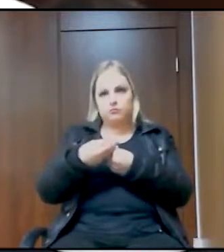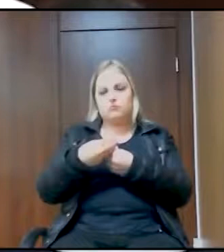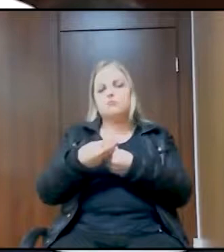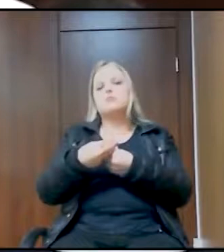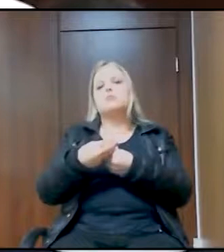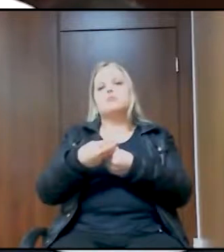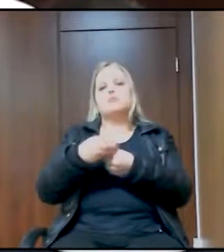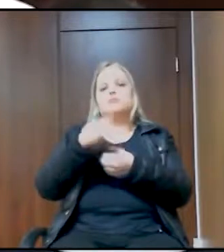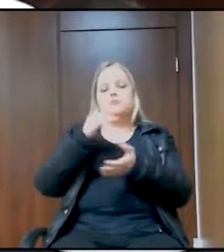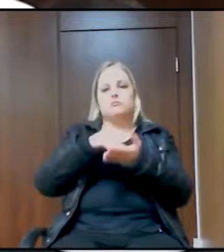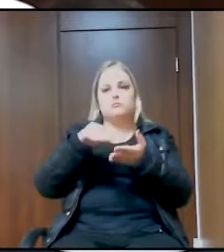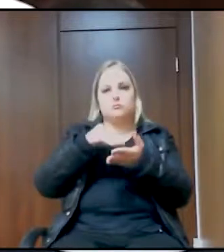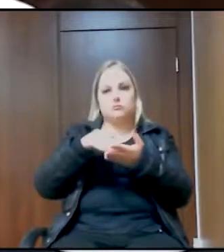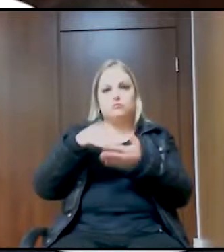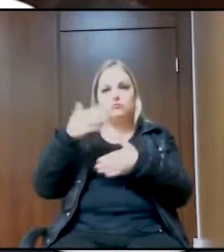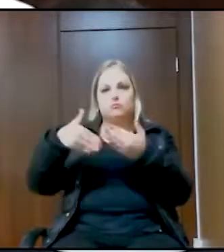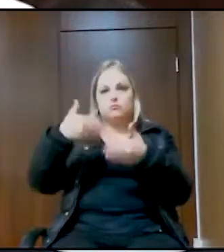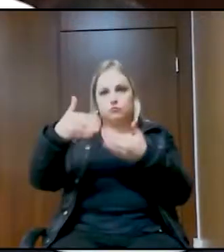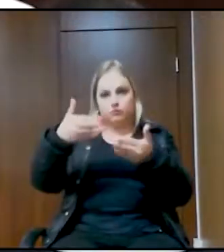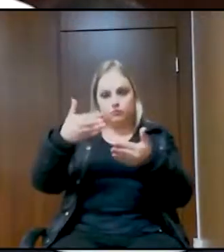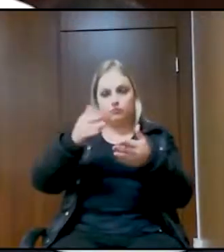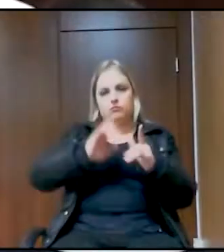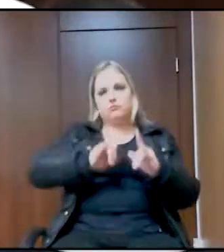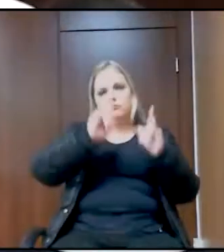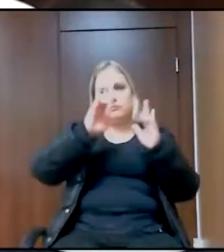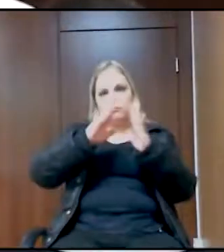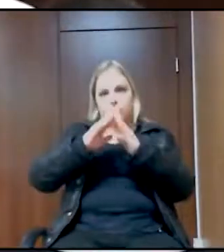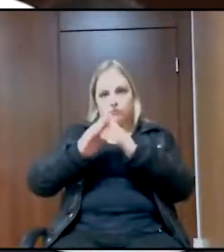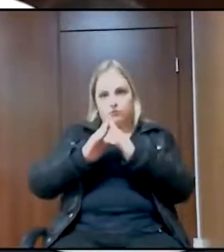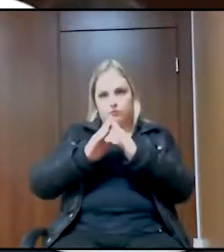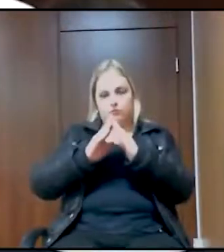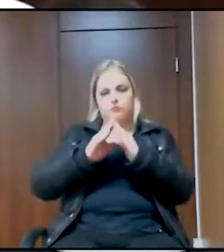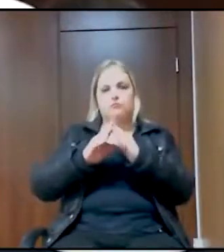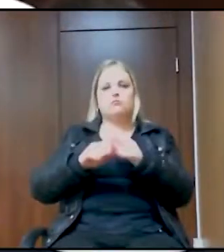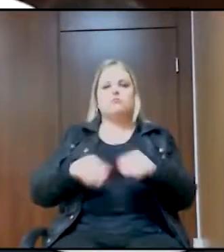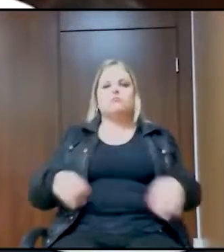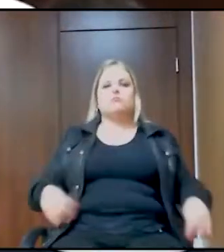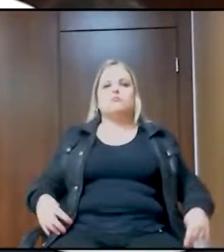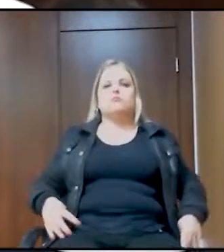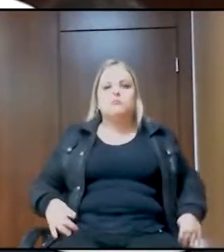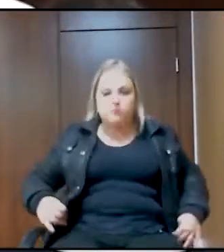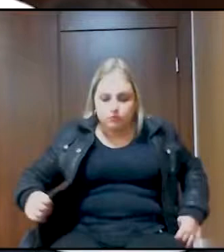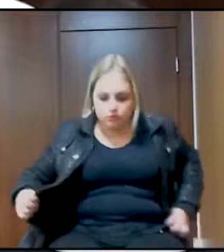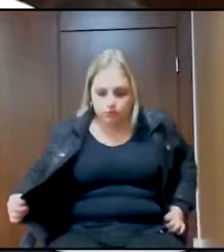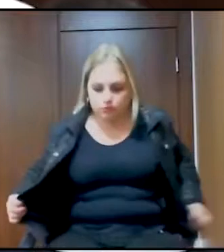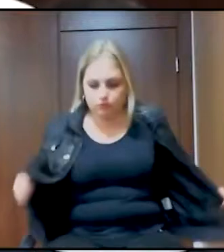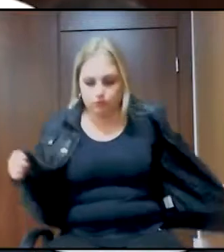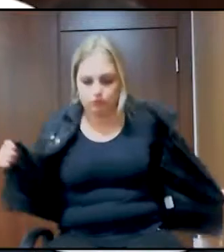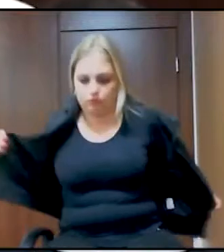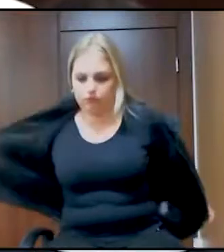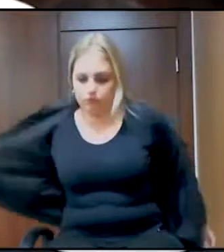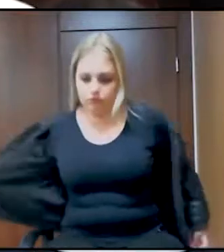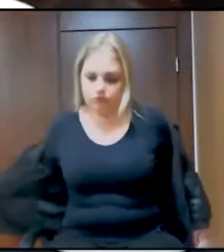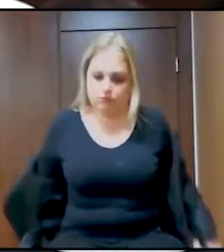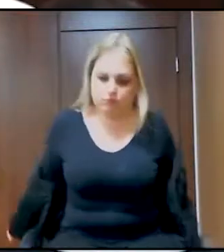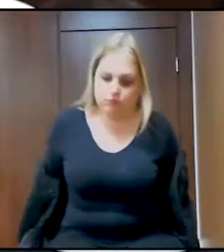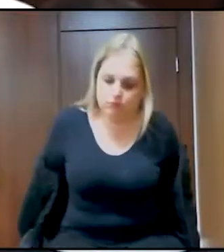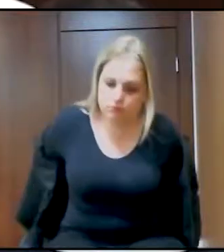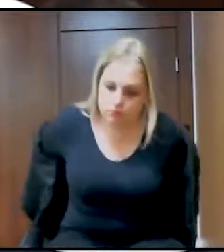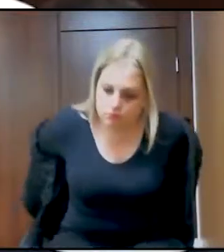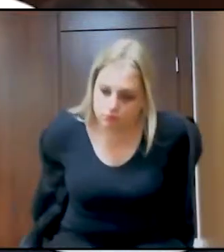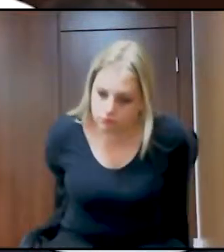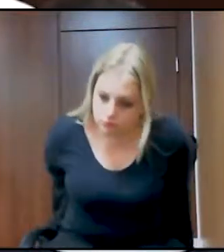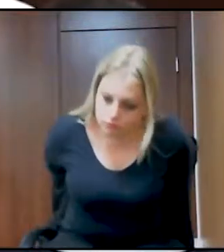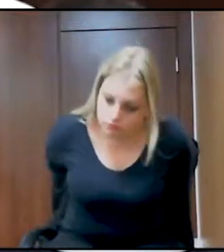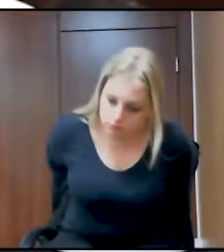Desenvolvimento Urbano. E também a Promotoria de Habitação e Urbanismo. Agora a gente tem a presença do